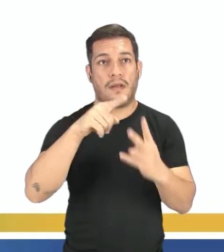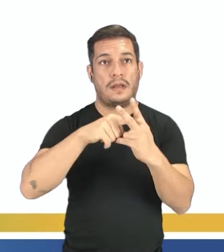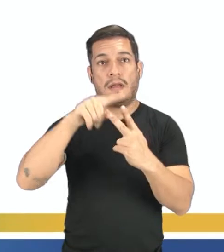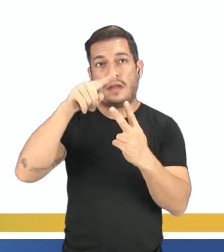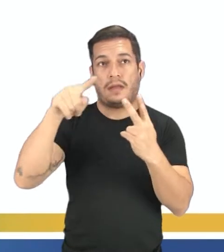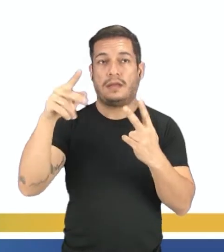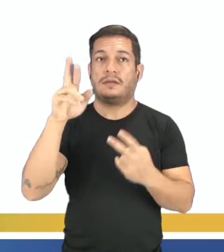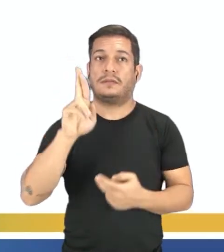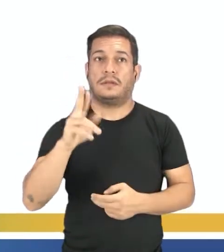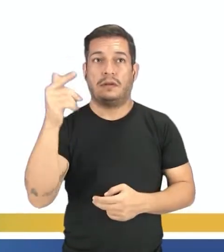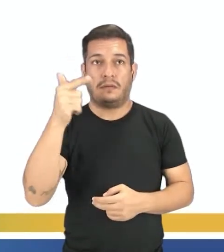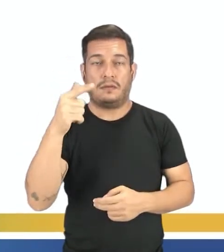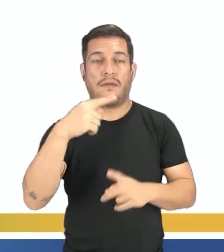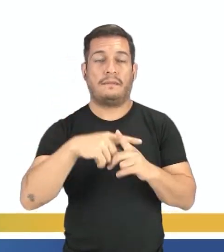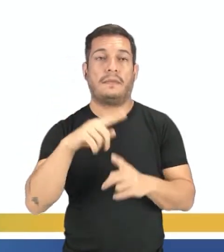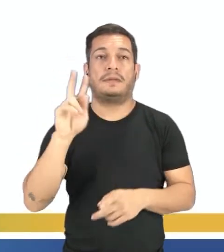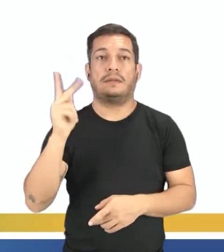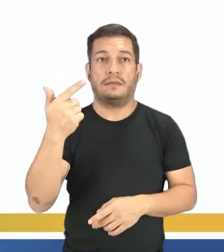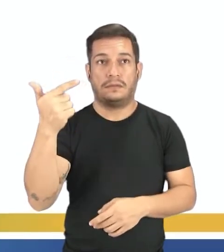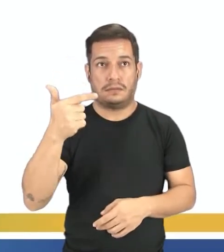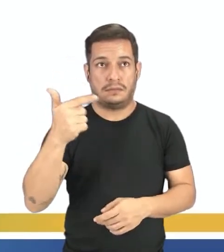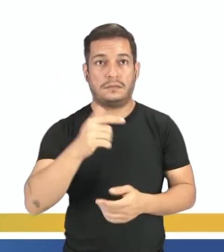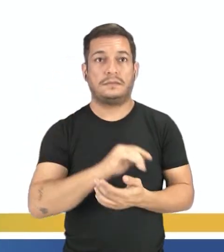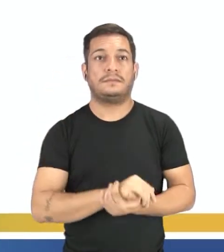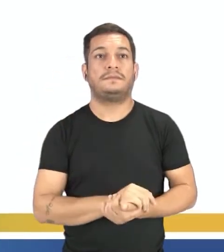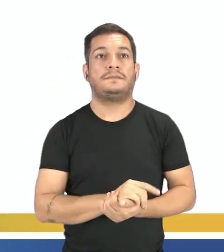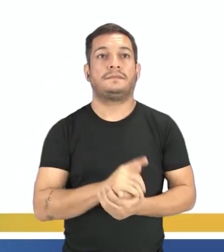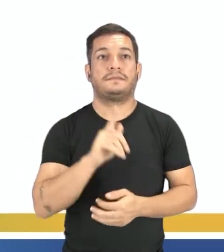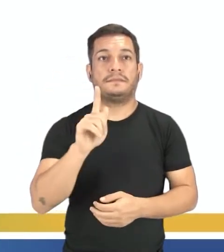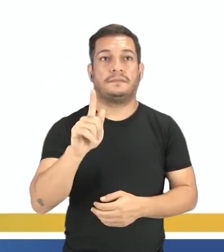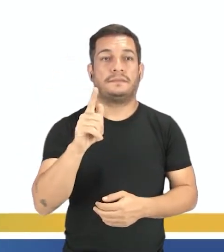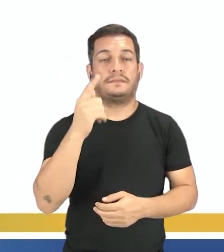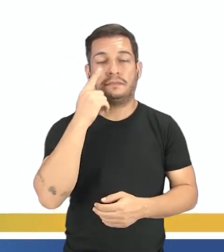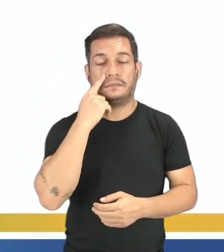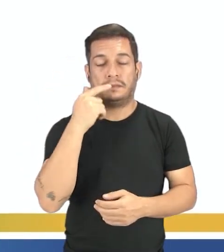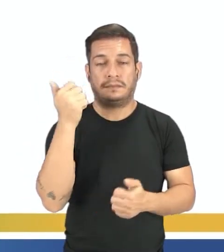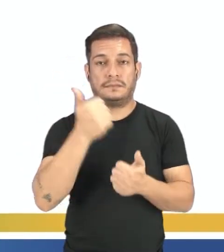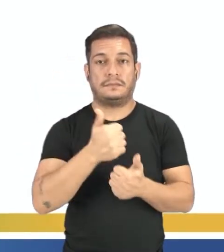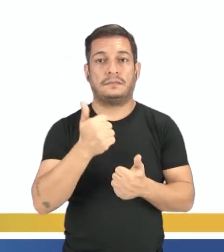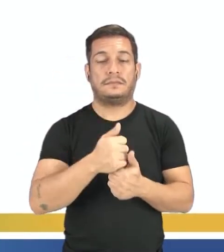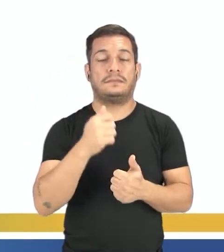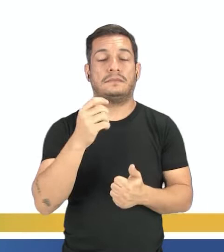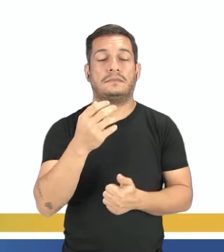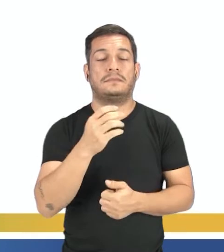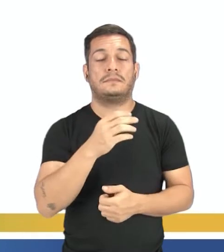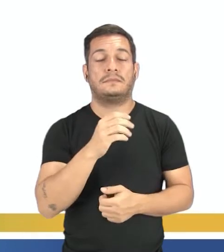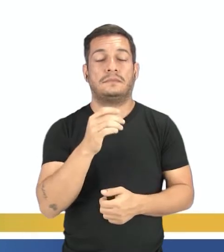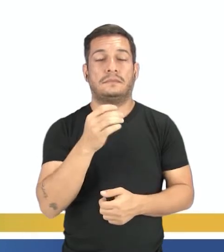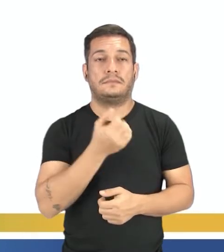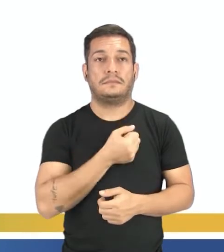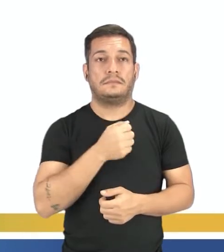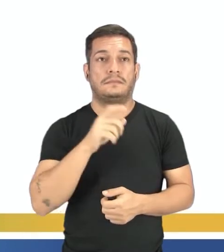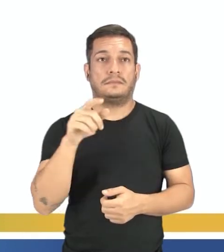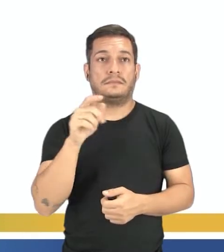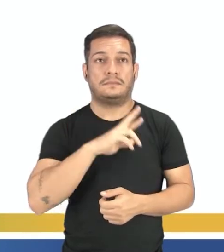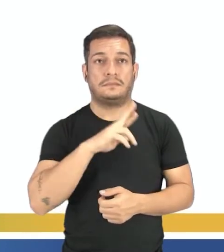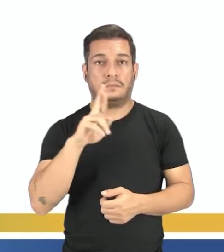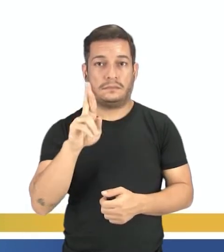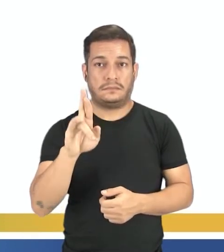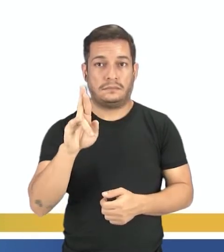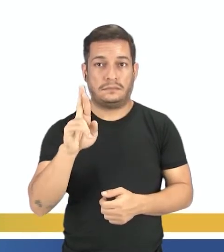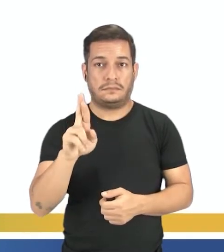R ao quadrado mais H ao quadrado. G, nós vamos substituir o valor do R, que representa o raio, que é